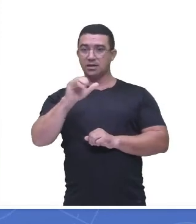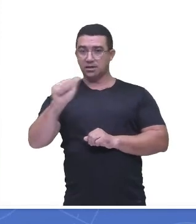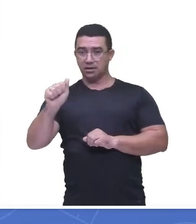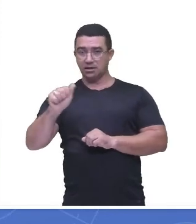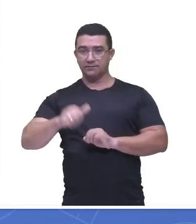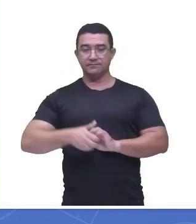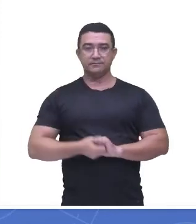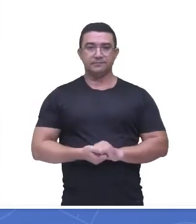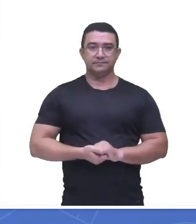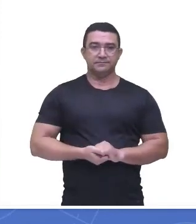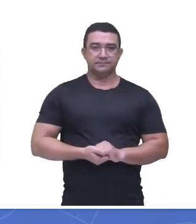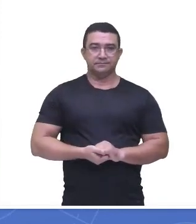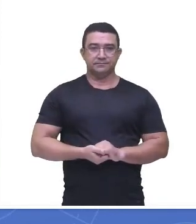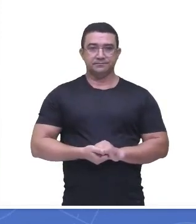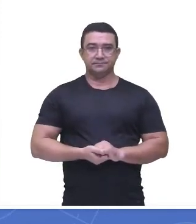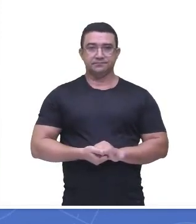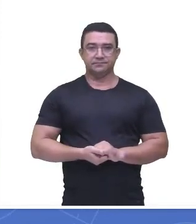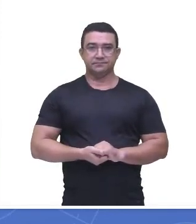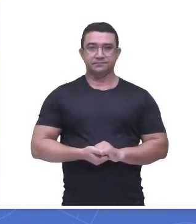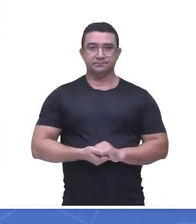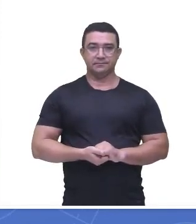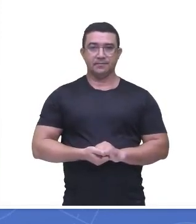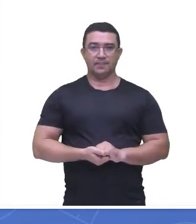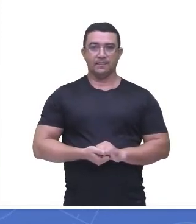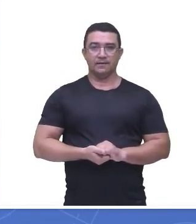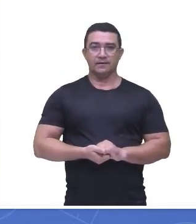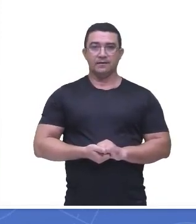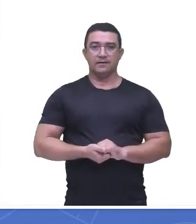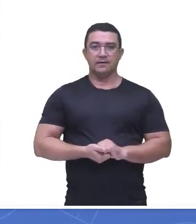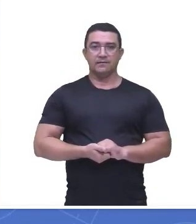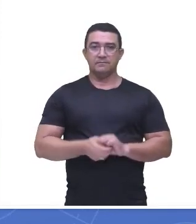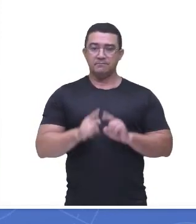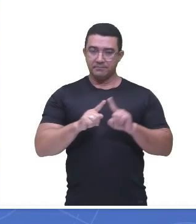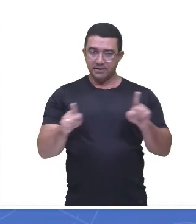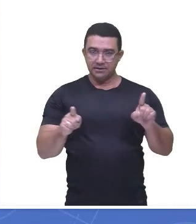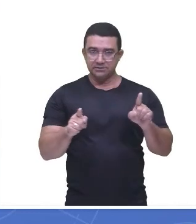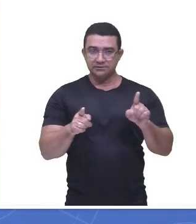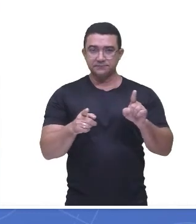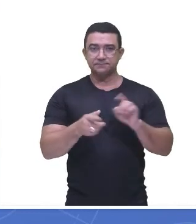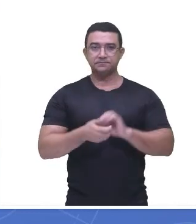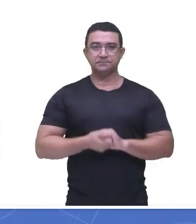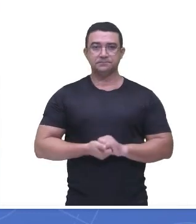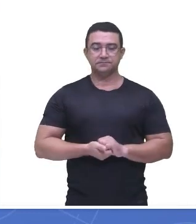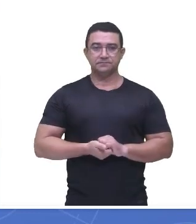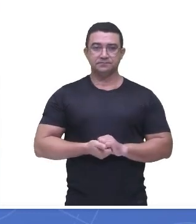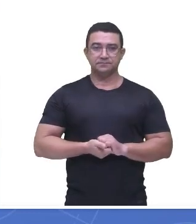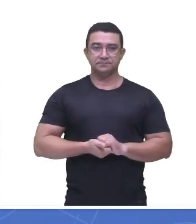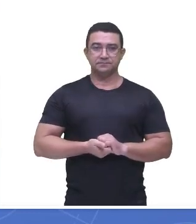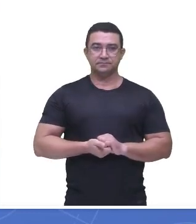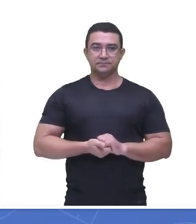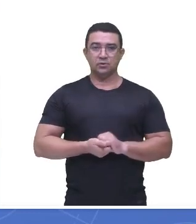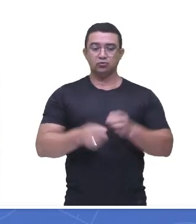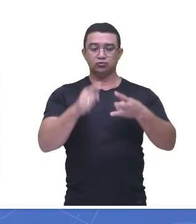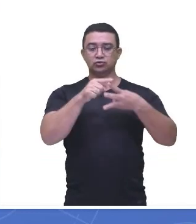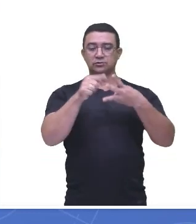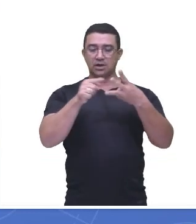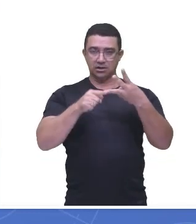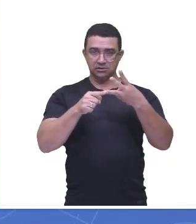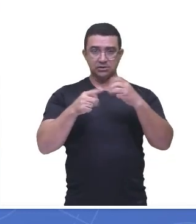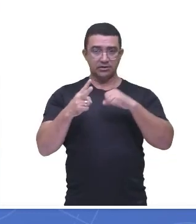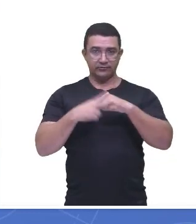Joe, né? E aí você continua os demais. Mas, voltemos aqui para a tela. Mas esses três verbos